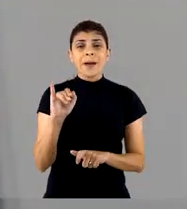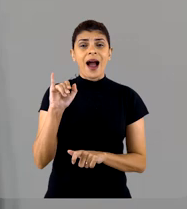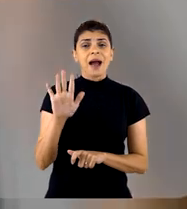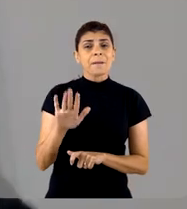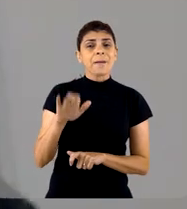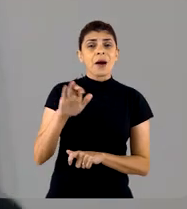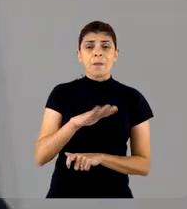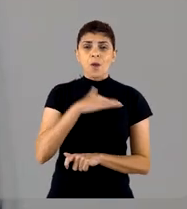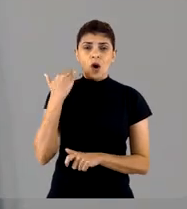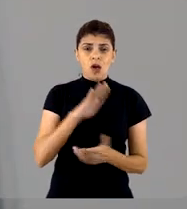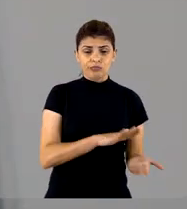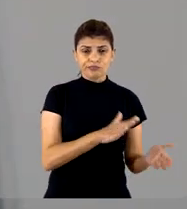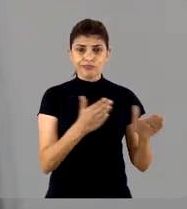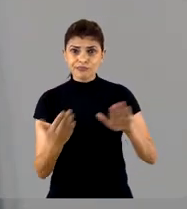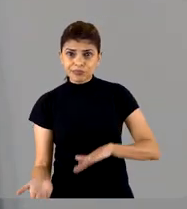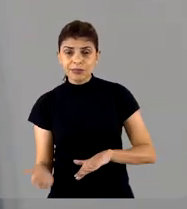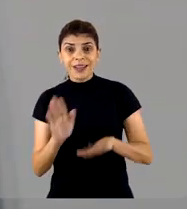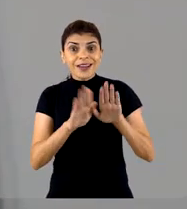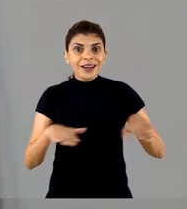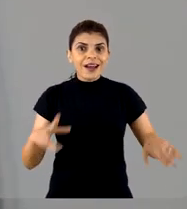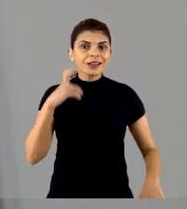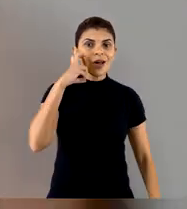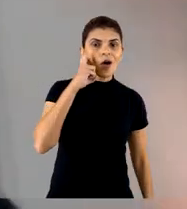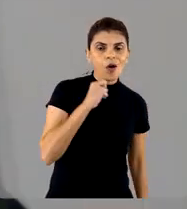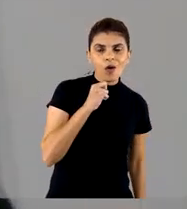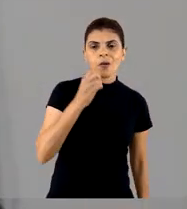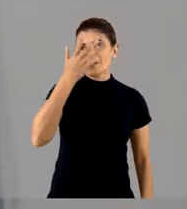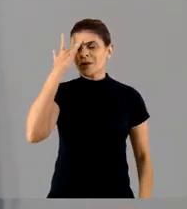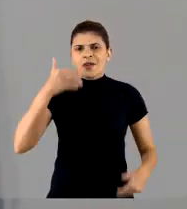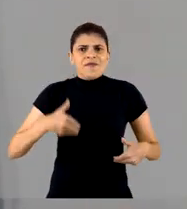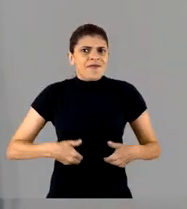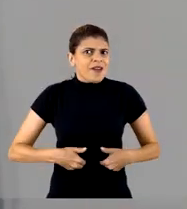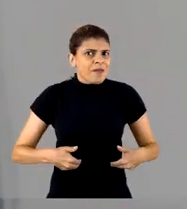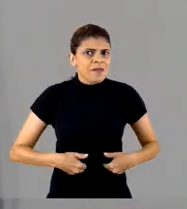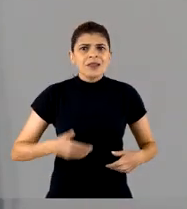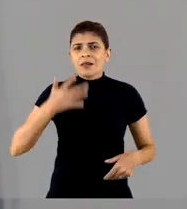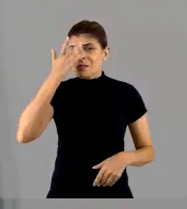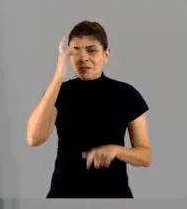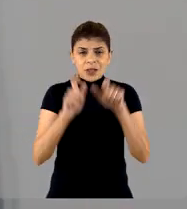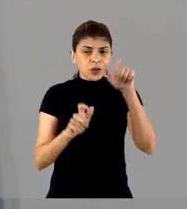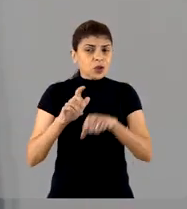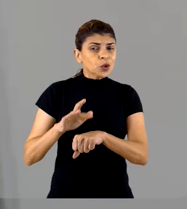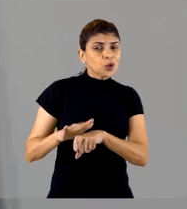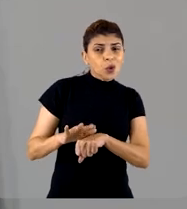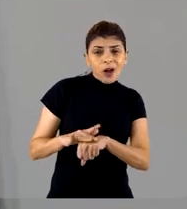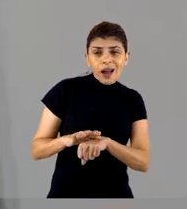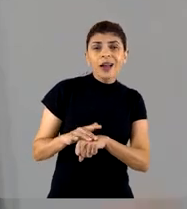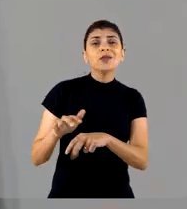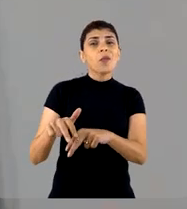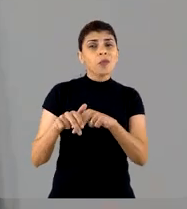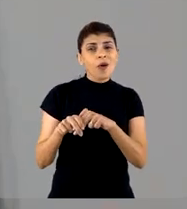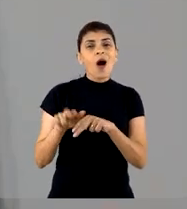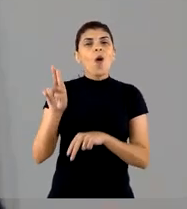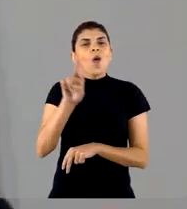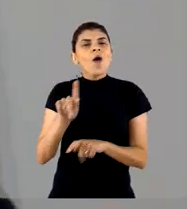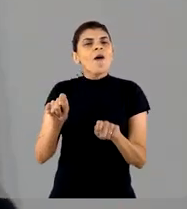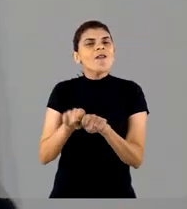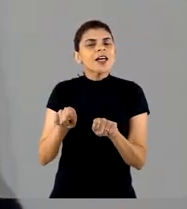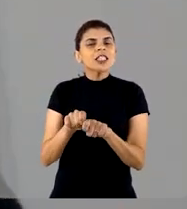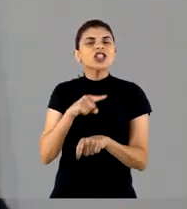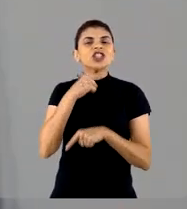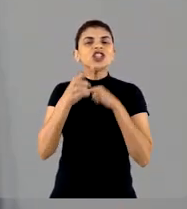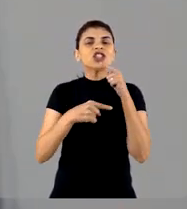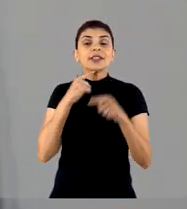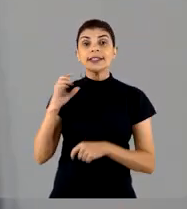órfãs, pessoas famintas, né? De pessoas doentes, né? Pela questão, pelo uso, né, que eles faziam